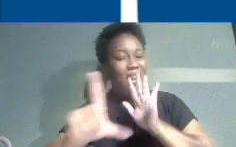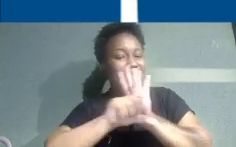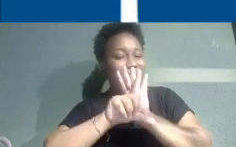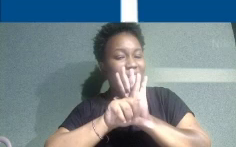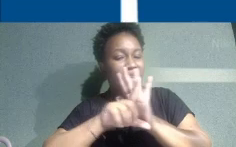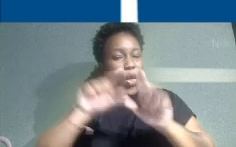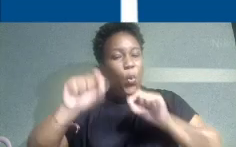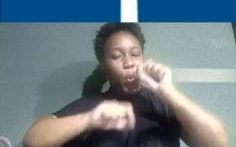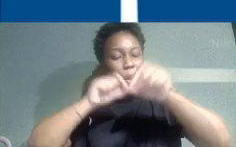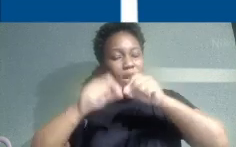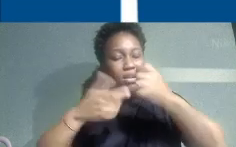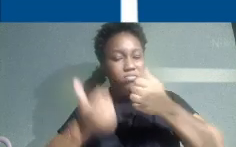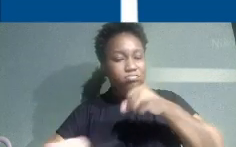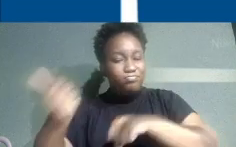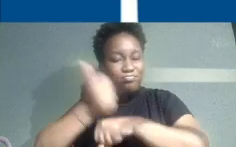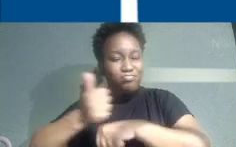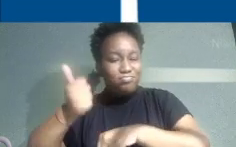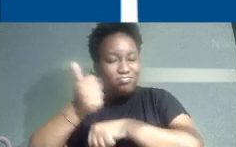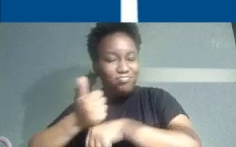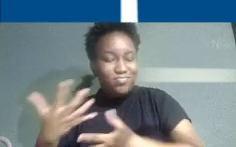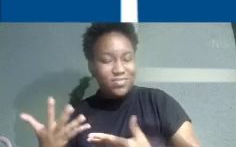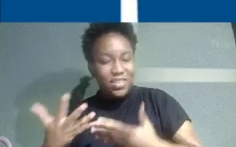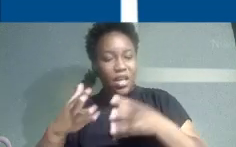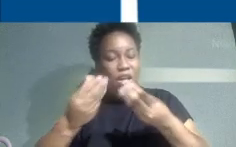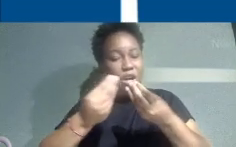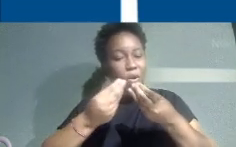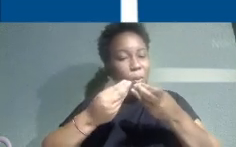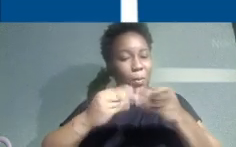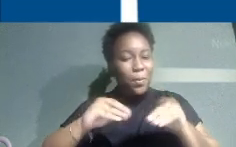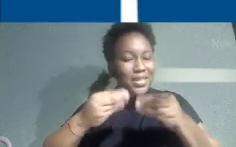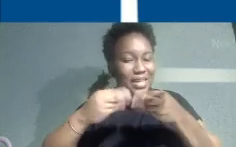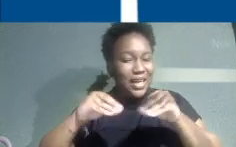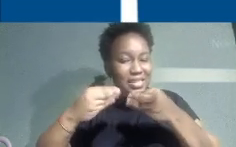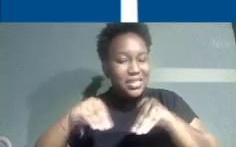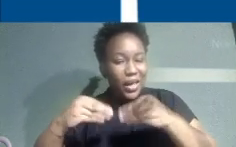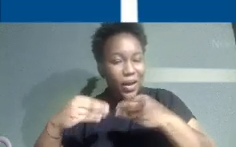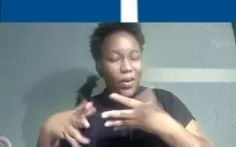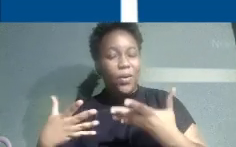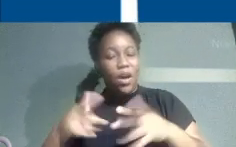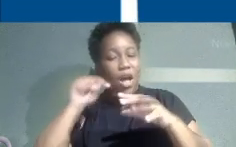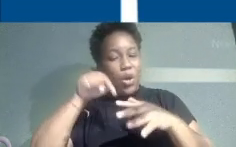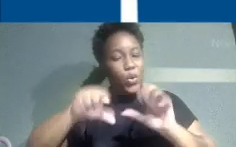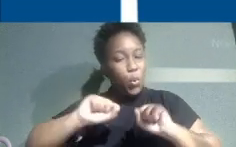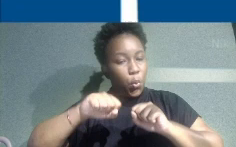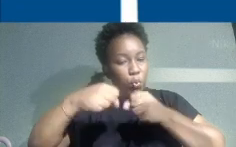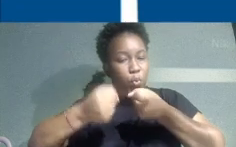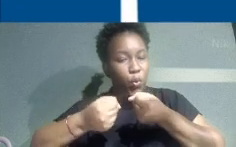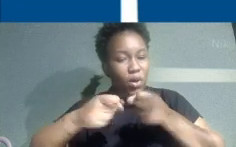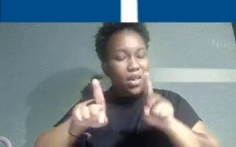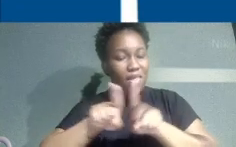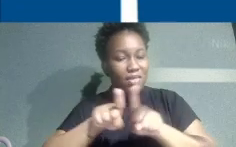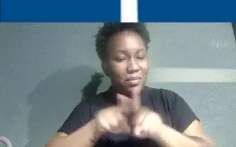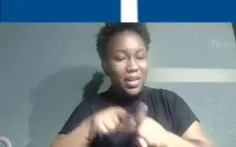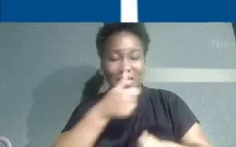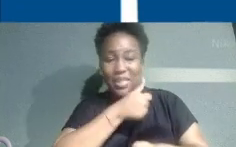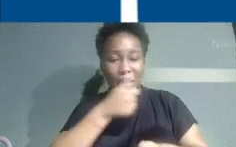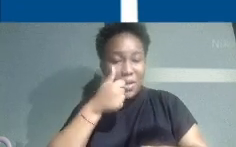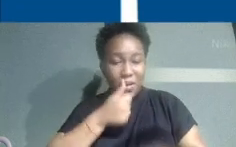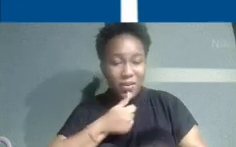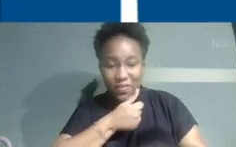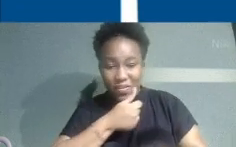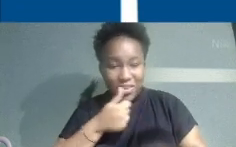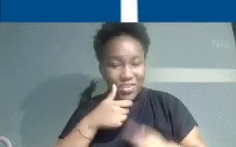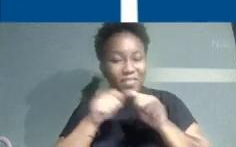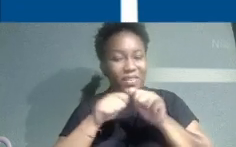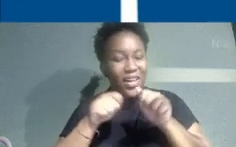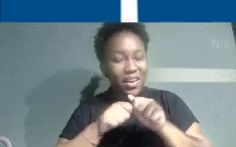compensação. As verdadeiras recompensas são sempre proporcionais ao esforço e aos sacrifícios feitos. Ah, professor, mas